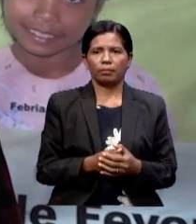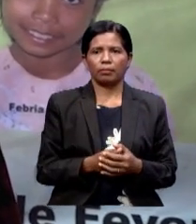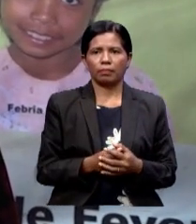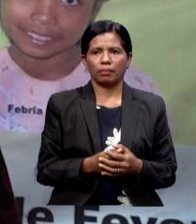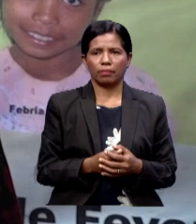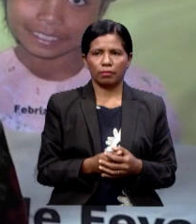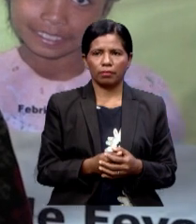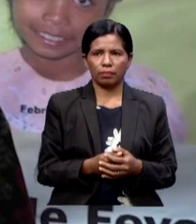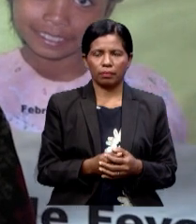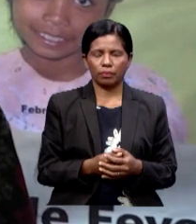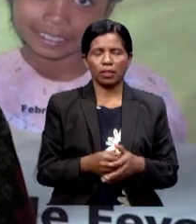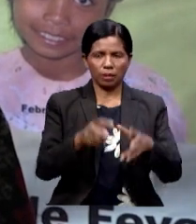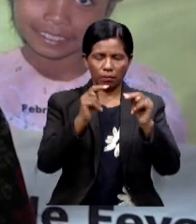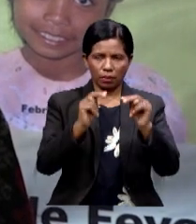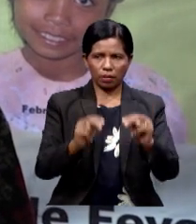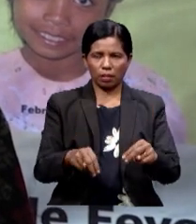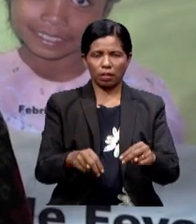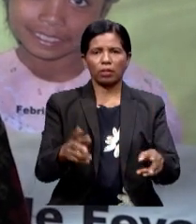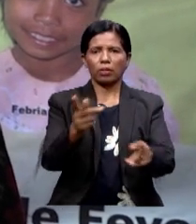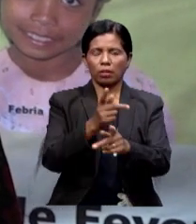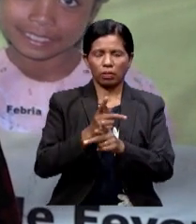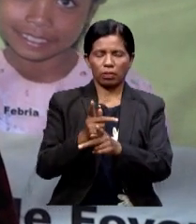e a necessidade de ato assegura